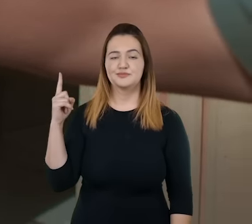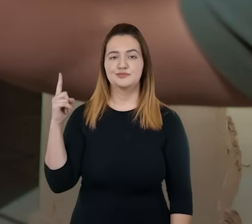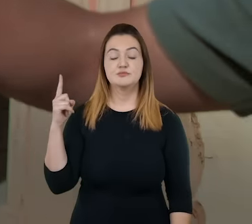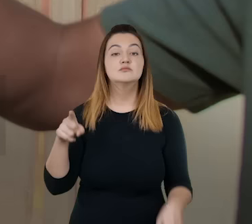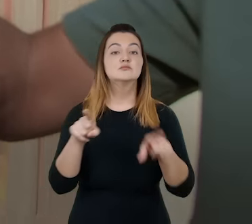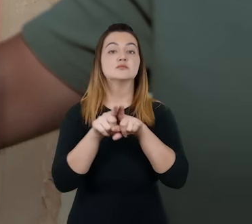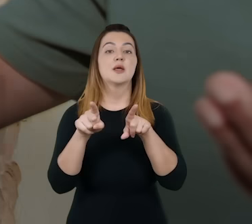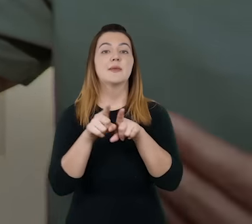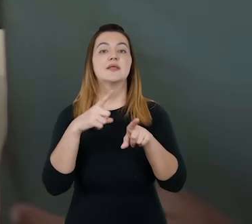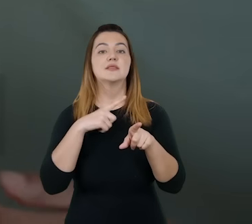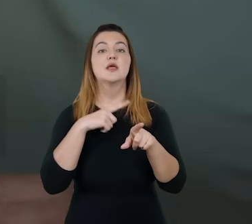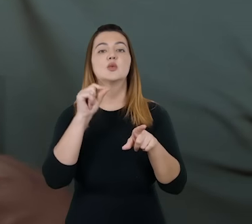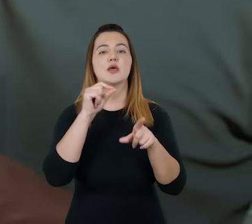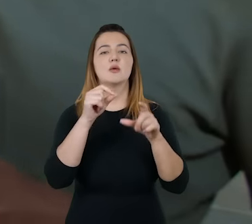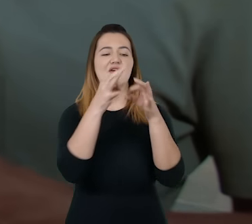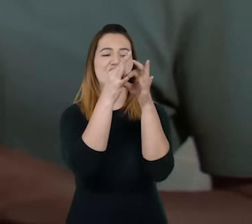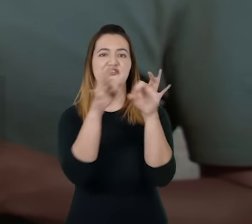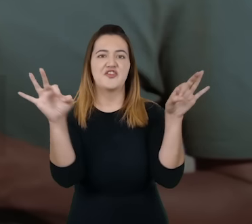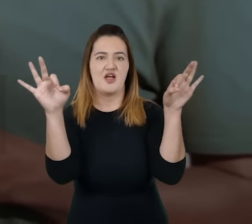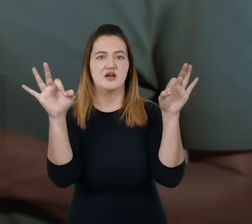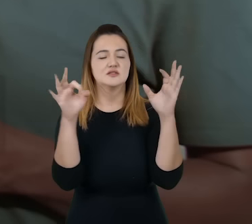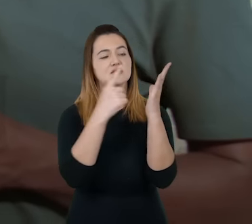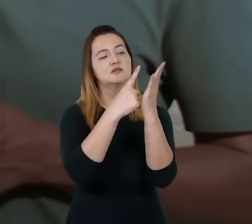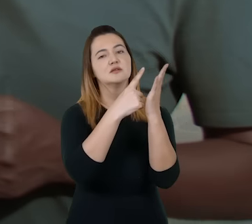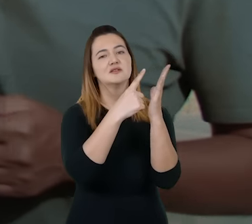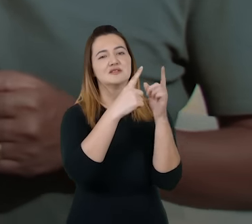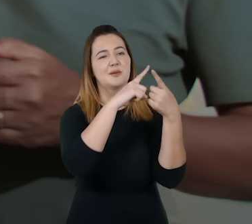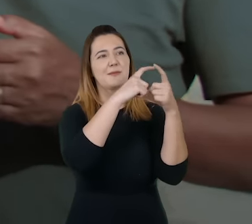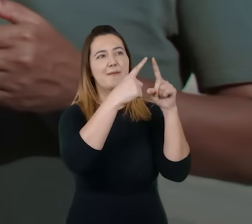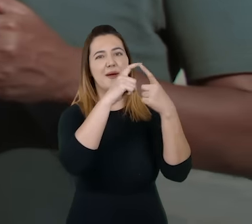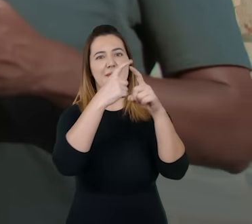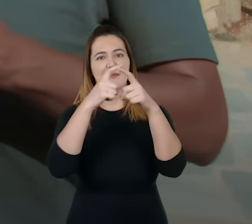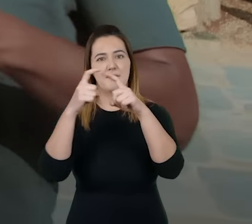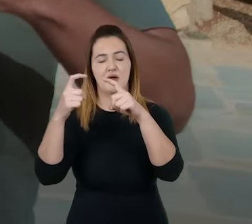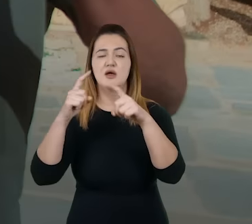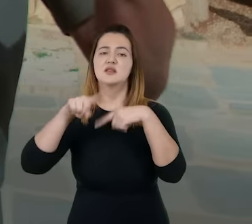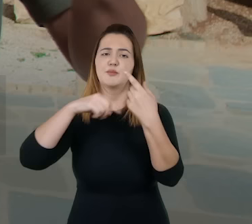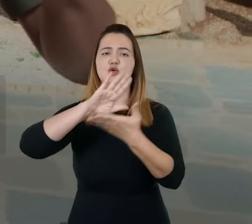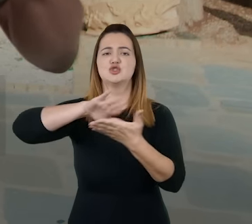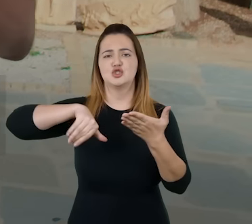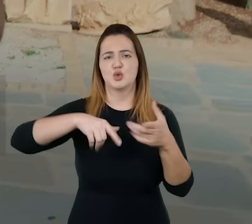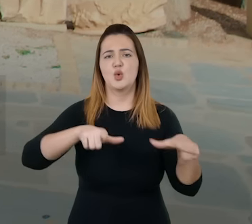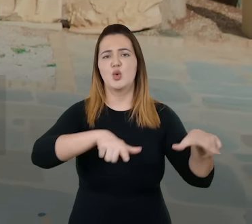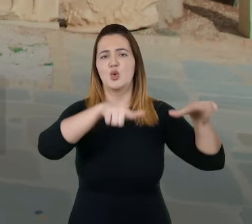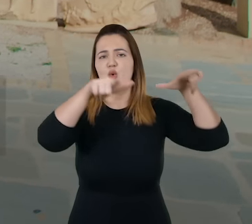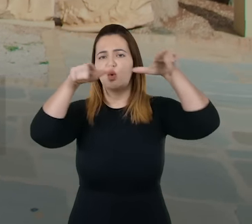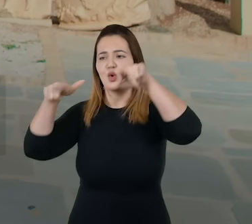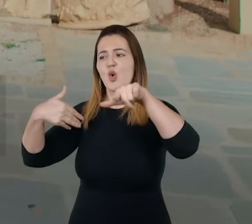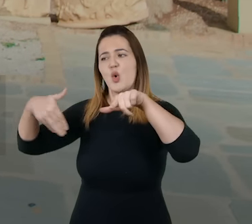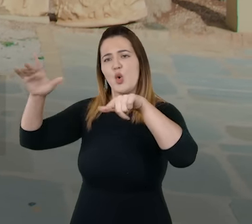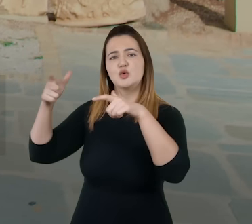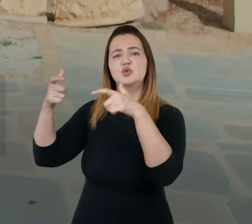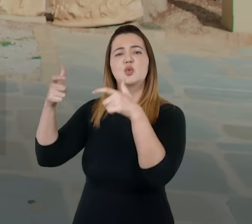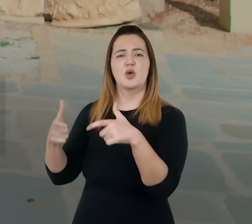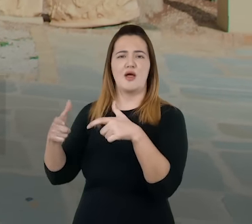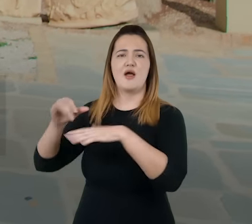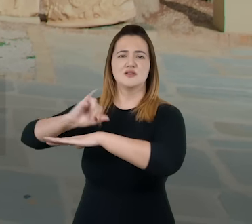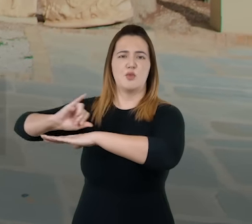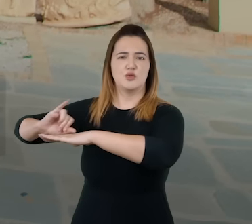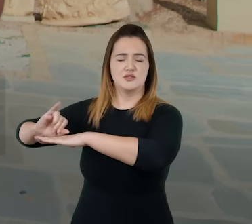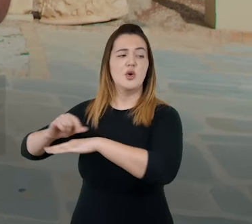e uma inscrição que originalmente ficava ali em cima, mas ela foi retirada para ser exposta em outro lugar. Eu perguntei aqui